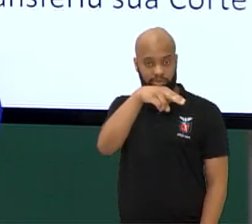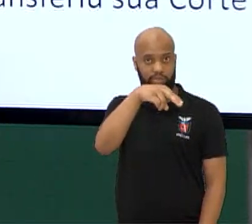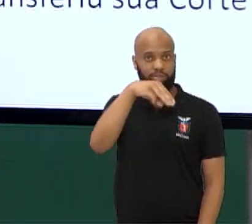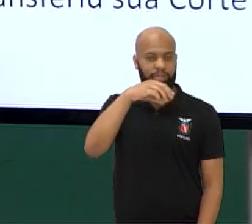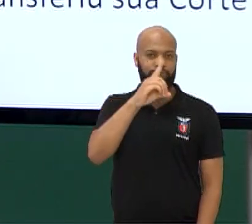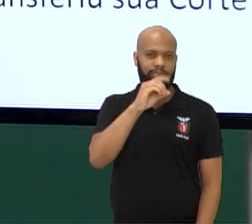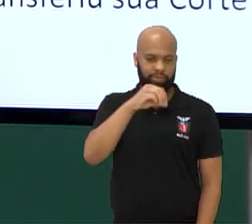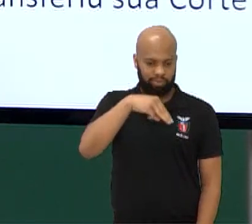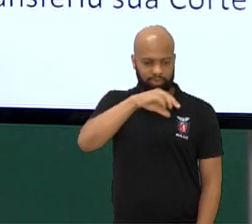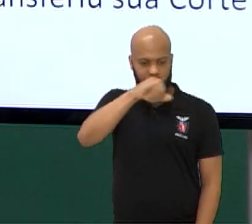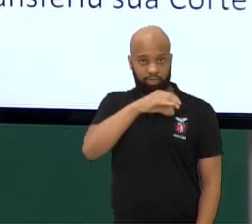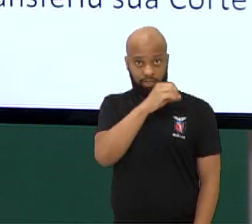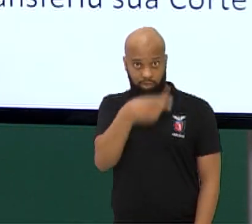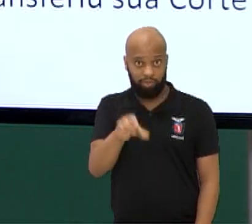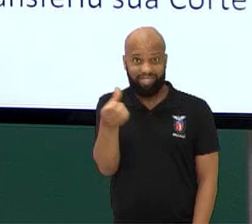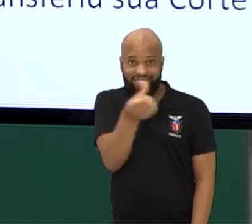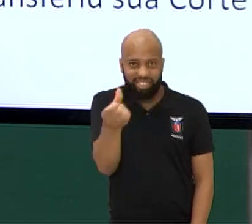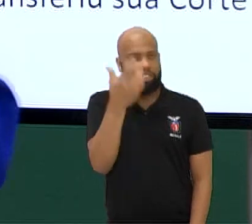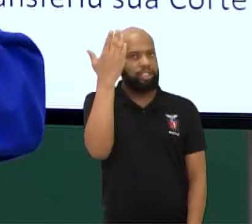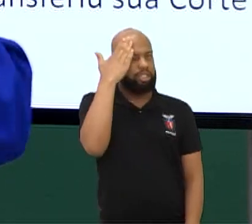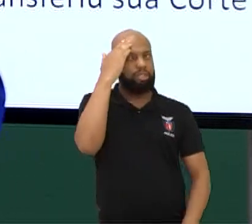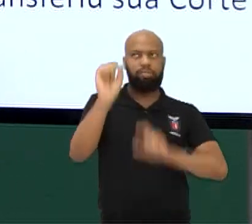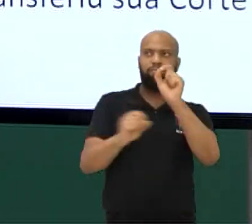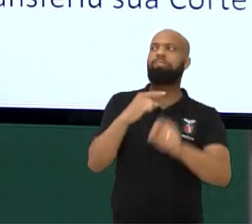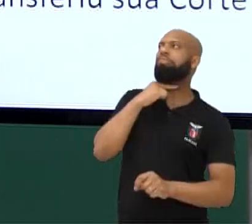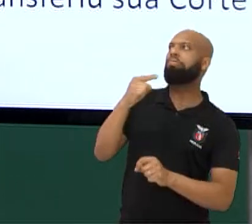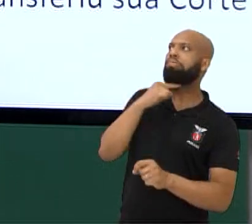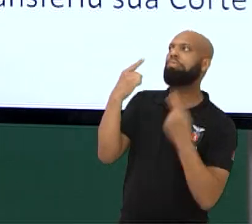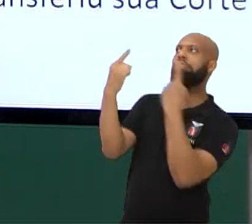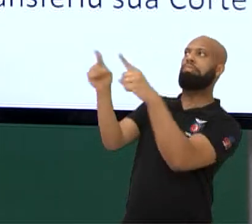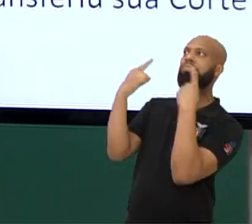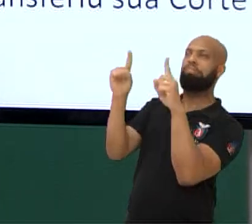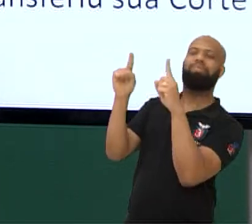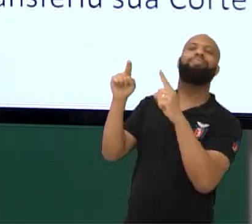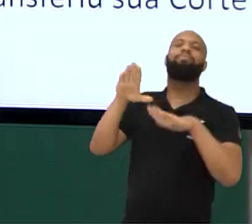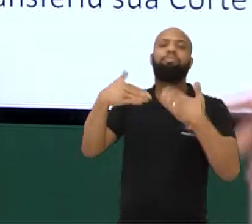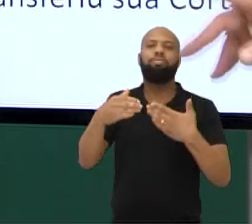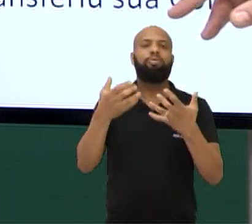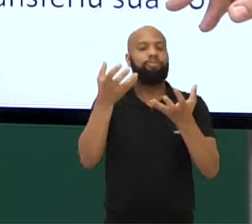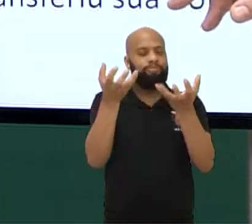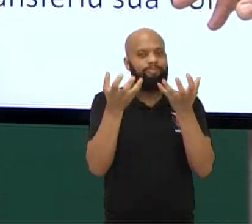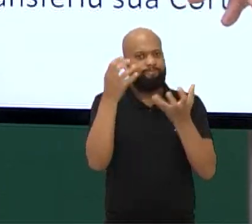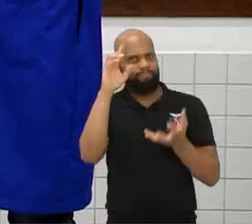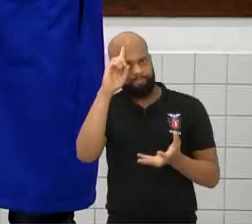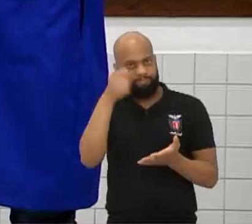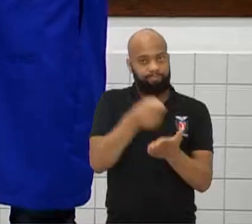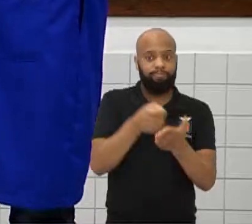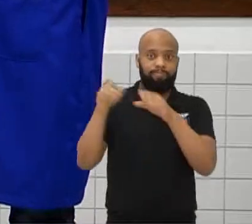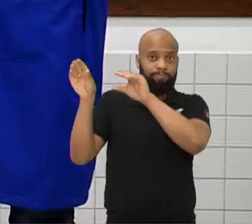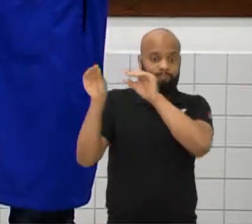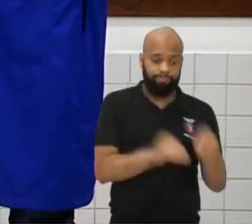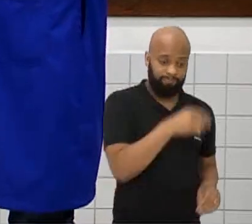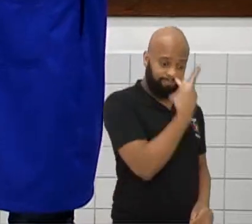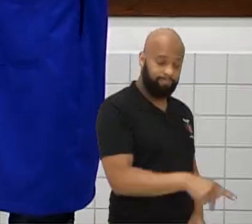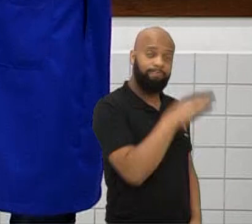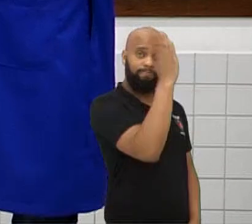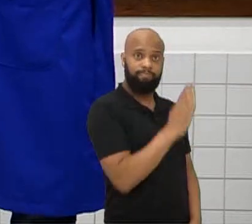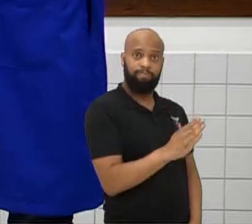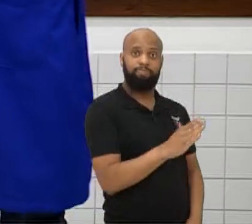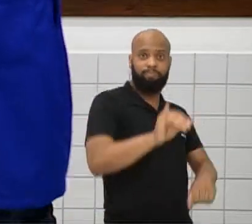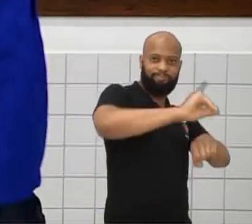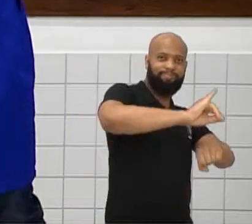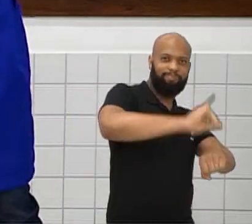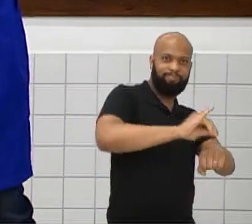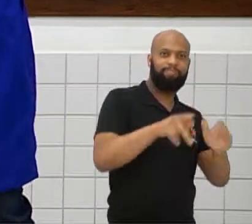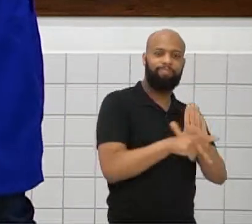não conseguiria enfrentar Napoleão Bonaparte, ele decide mudar a capital do Império Português para o Brasil. Falando nisso, ó, tem